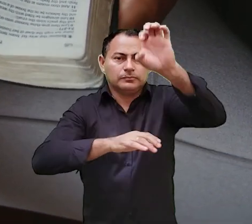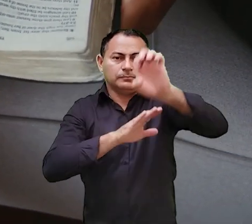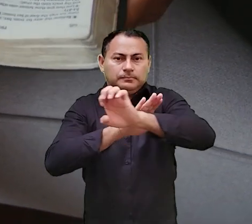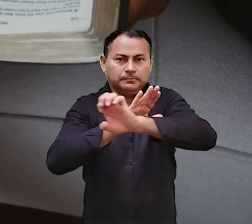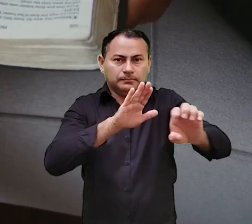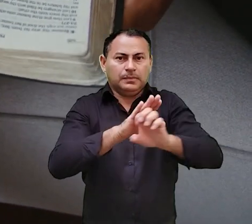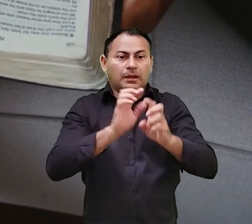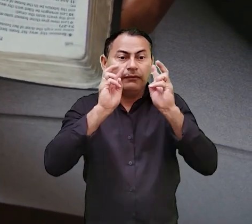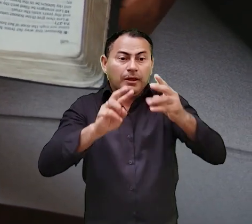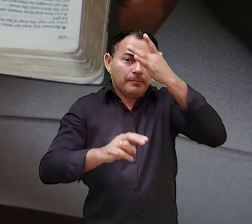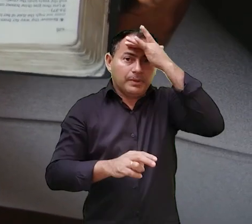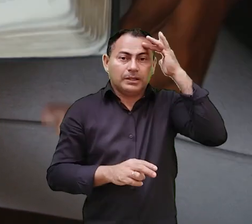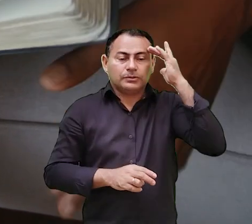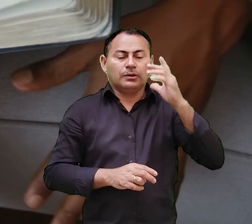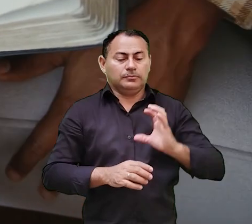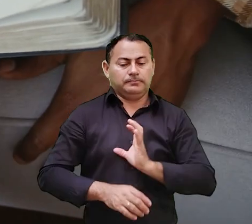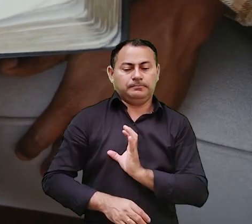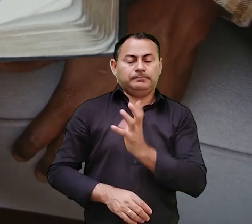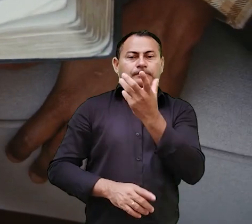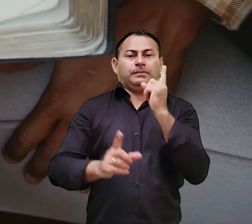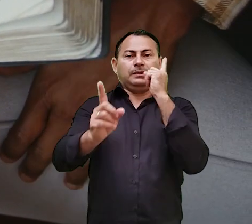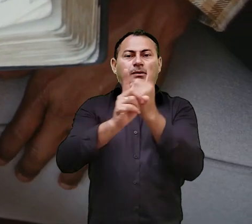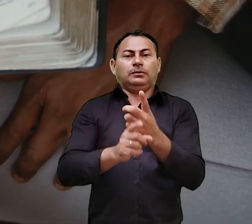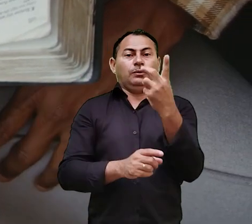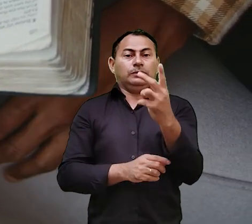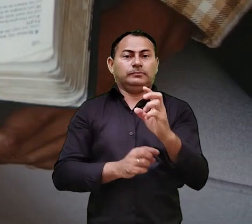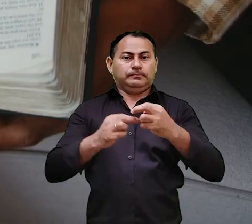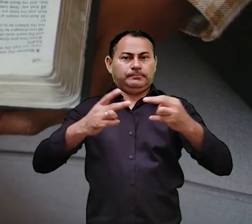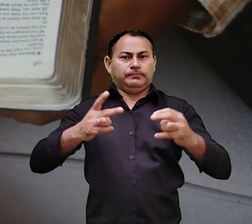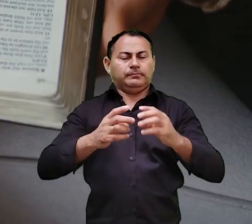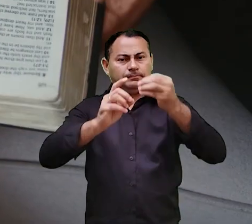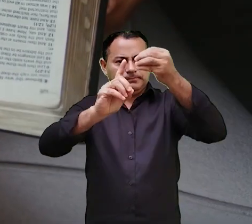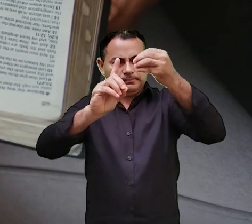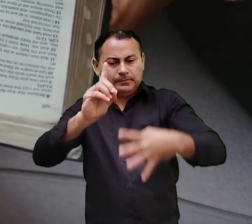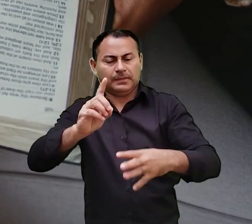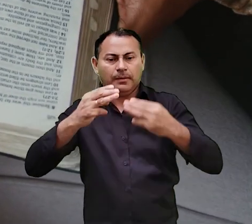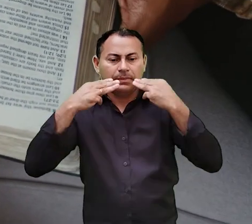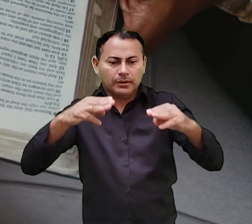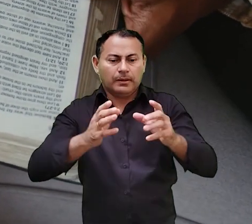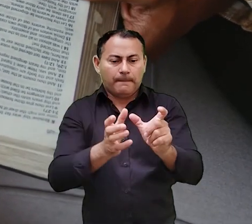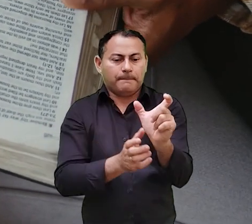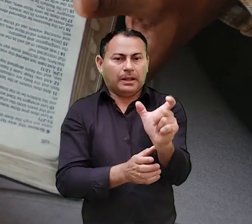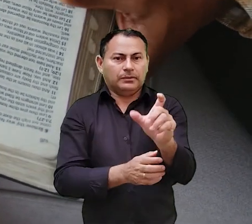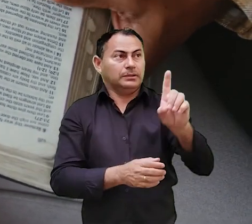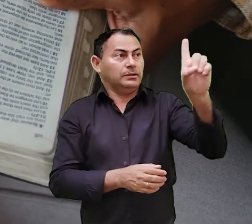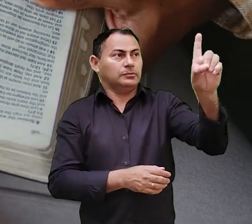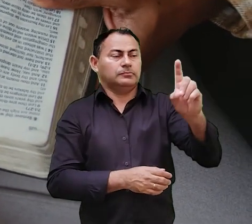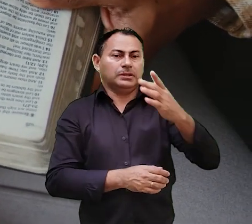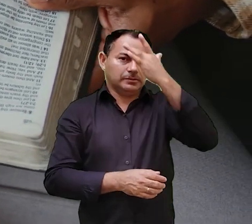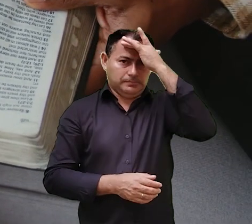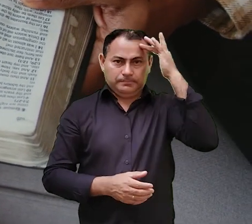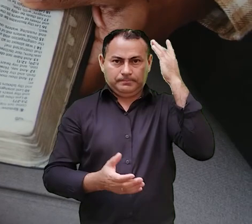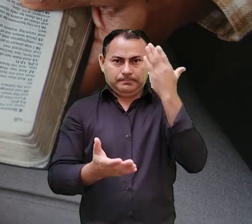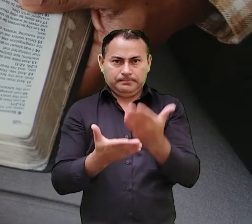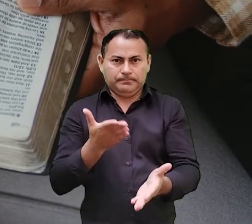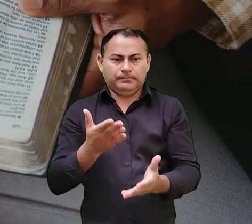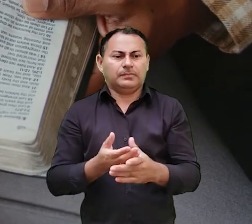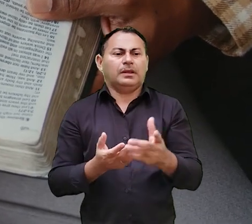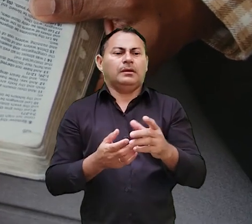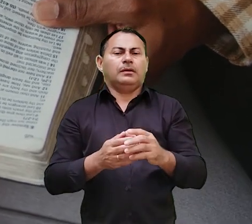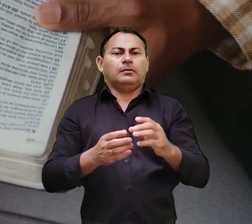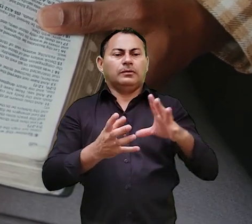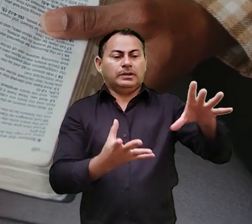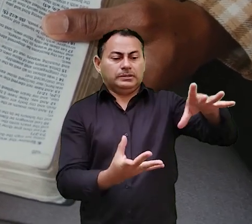desafio de pregar o Evangelho e ver pessoas convertidas, encontramos dois fatores da descrição do ministério da Palavra de Deus para os